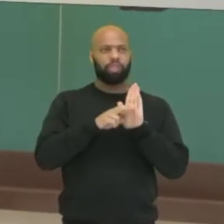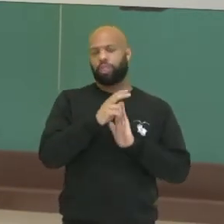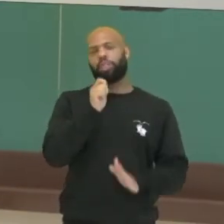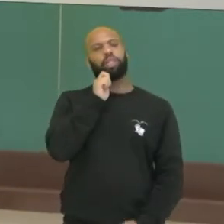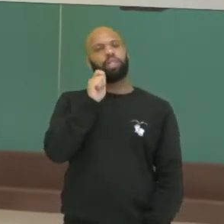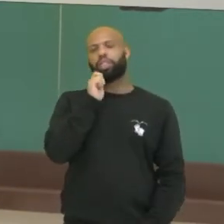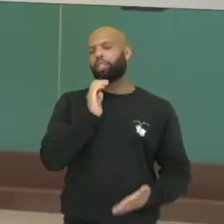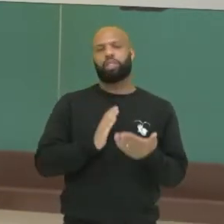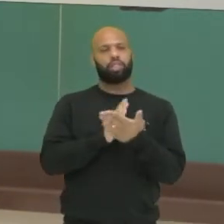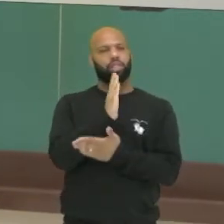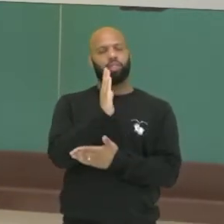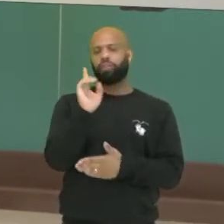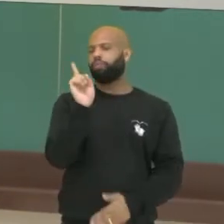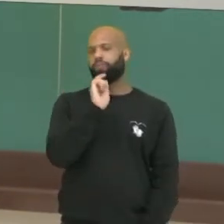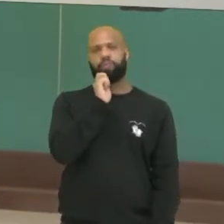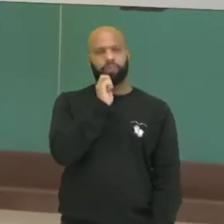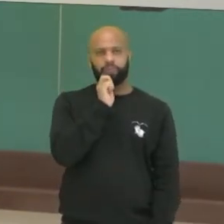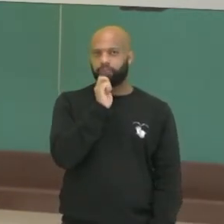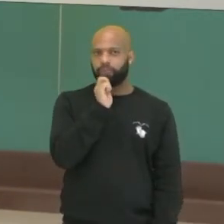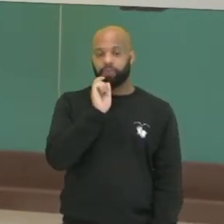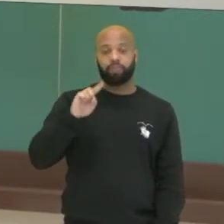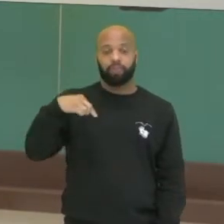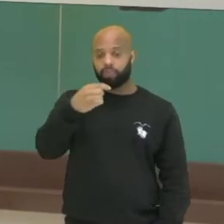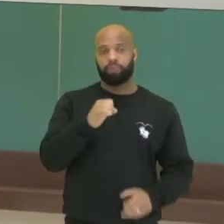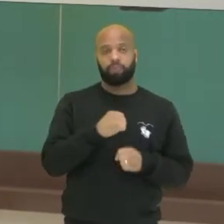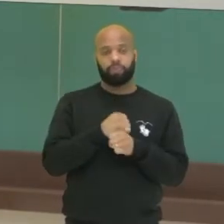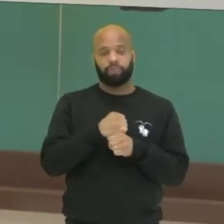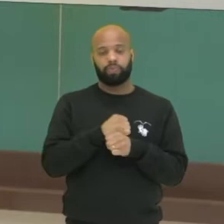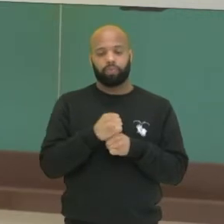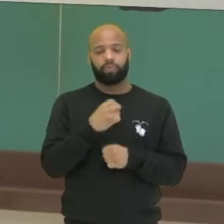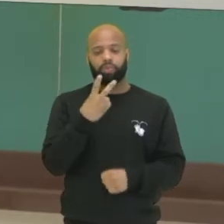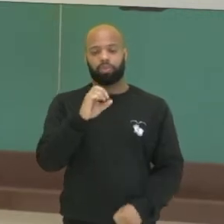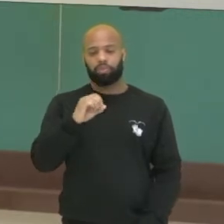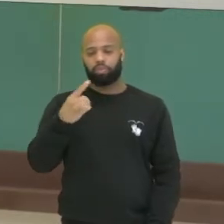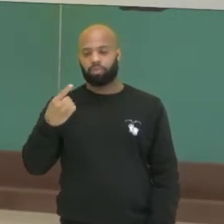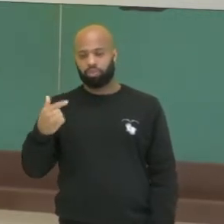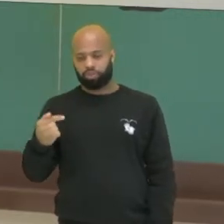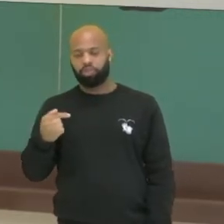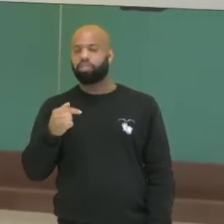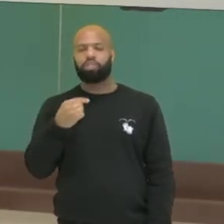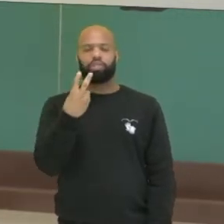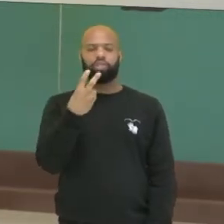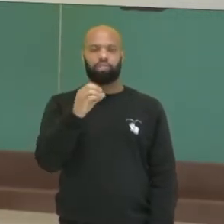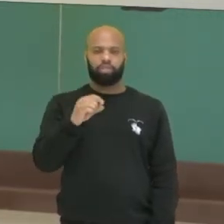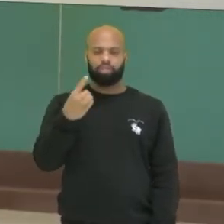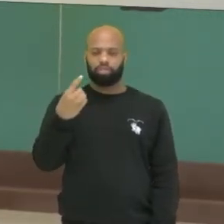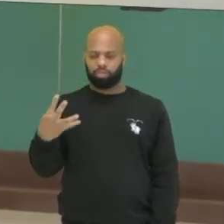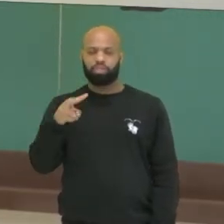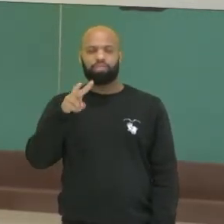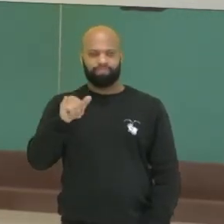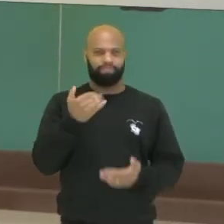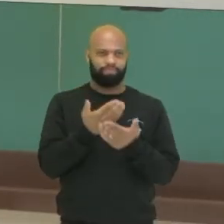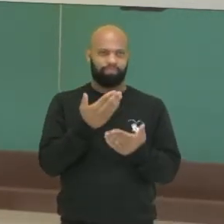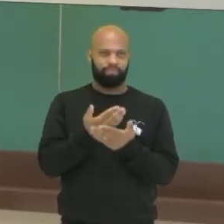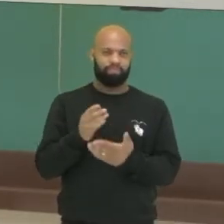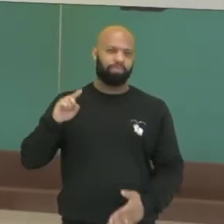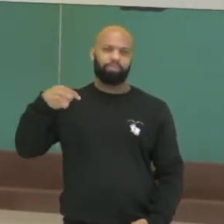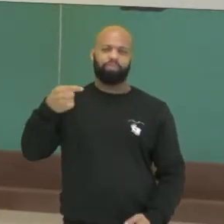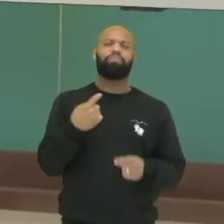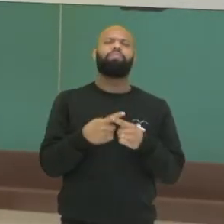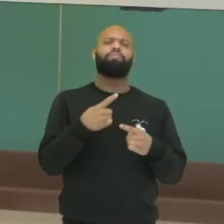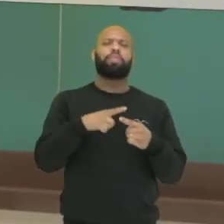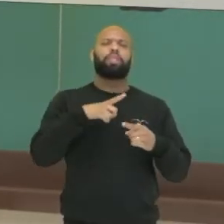estava em vigor. Vai entrar em vigor muito tempo mais tarde. A gente já vai falar ali o que aconteceu, o porquê